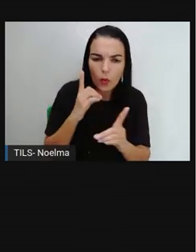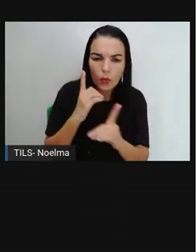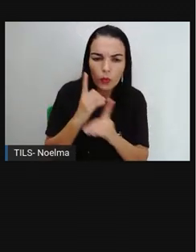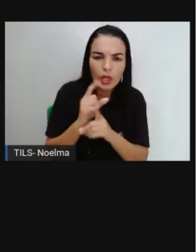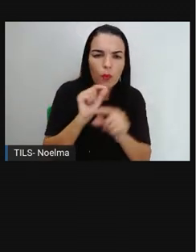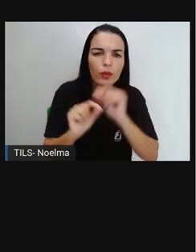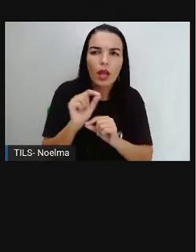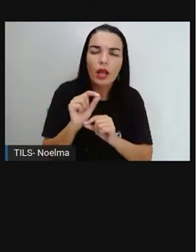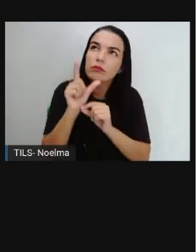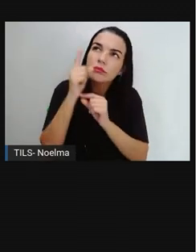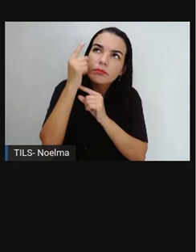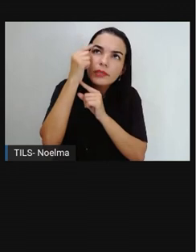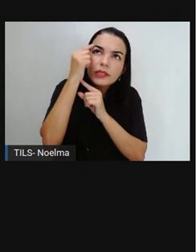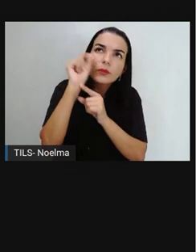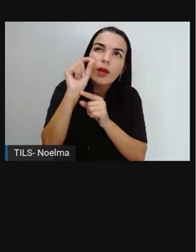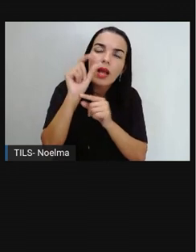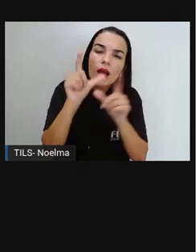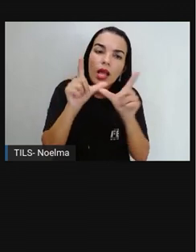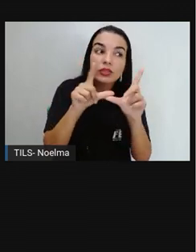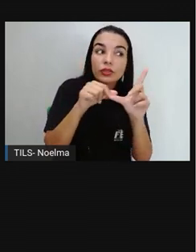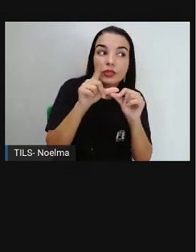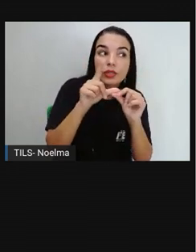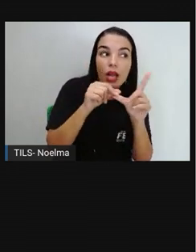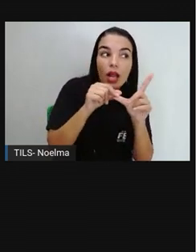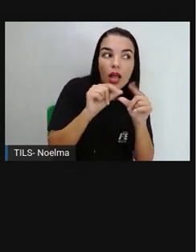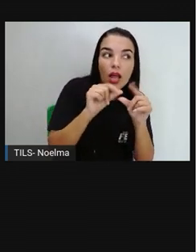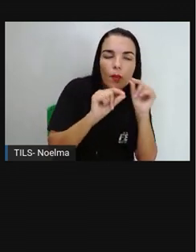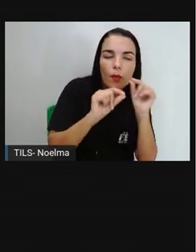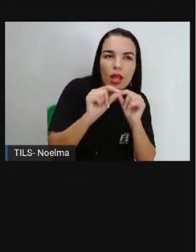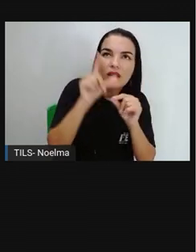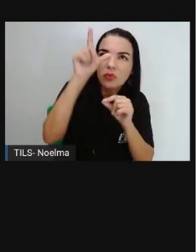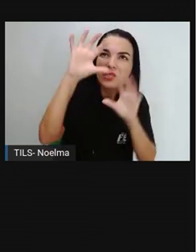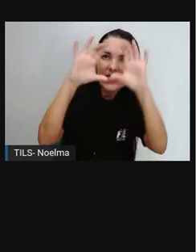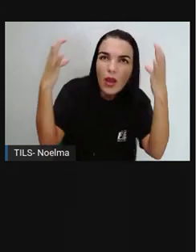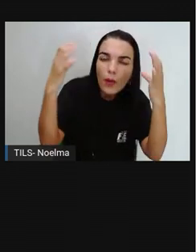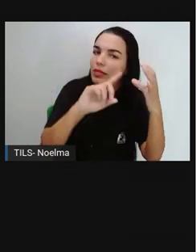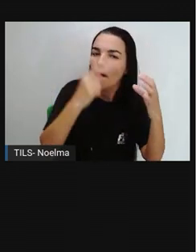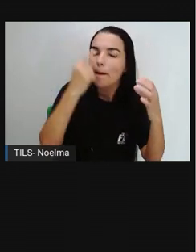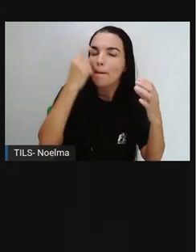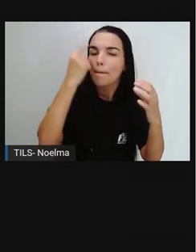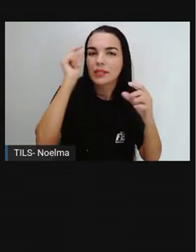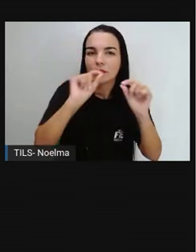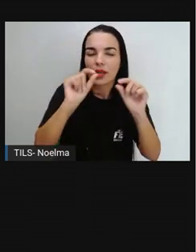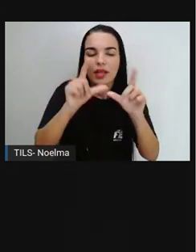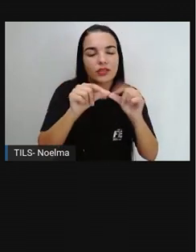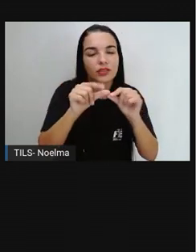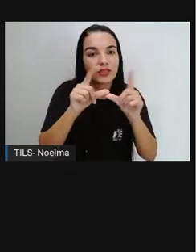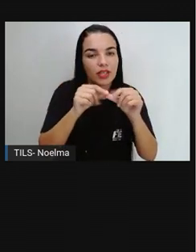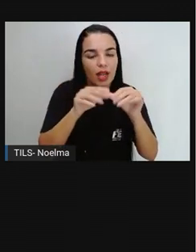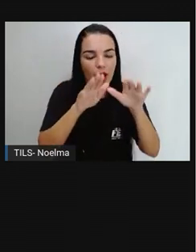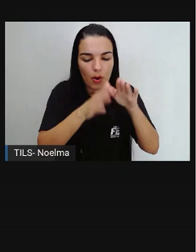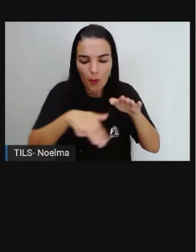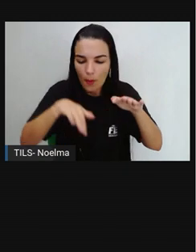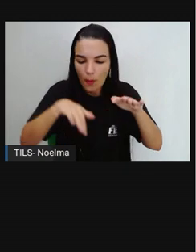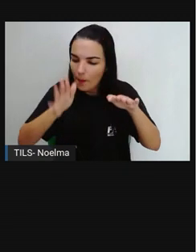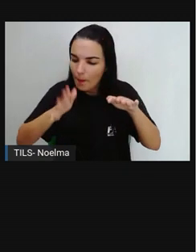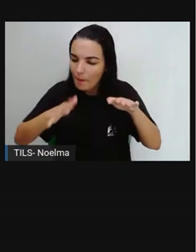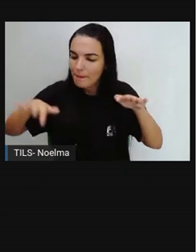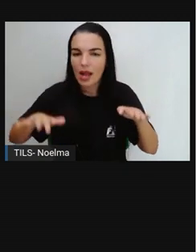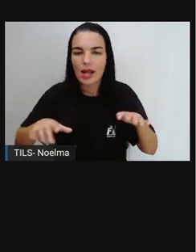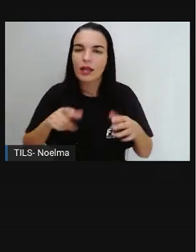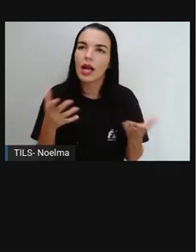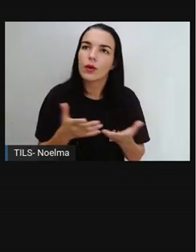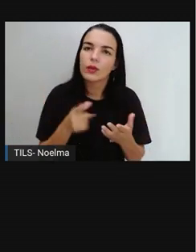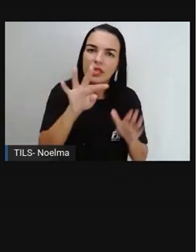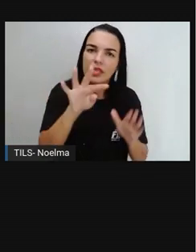do mar. Afinal, o texto que você começou a ler tratava desse assunto. Aí, pensa nisso agora. Você lê um outro